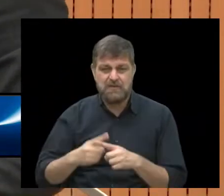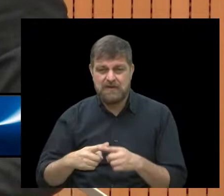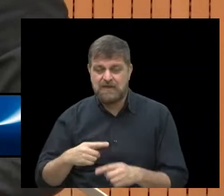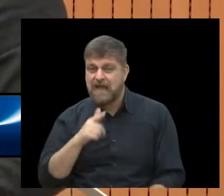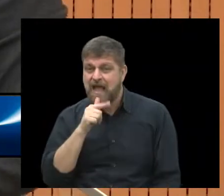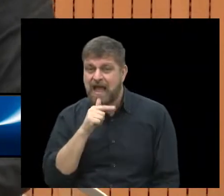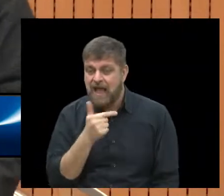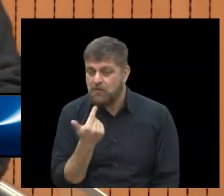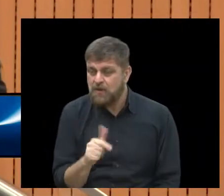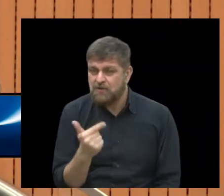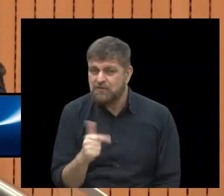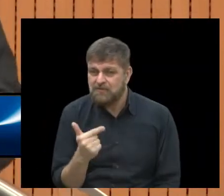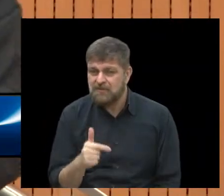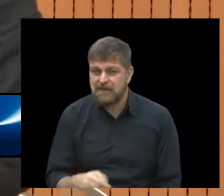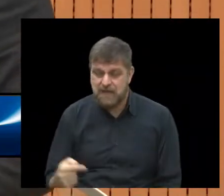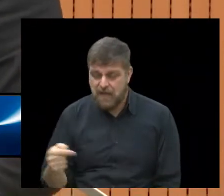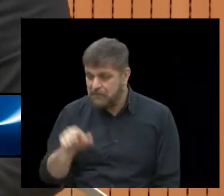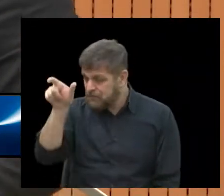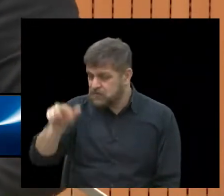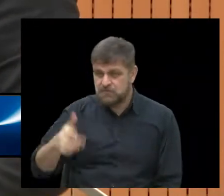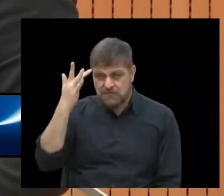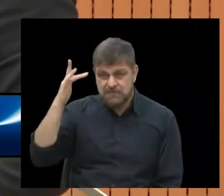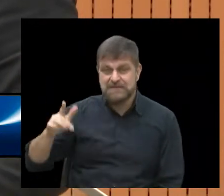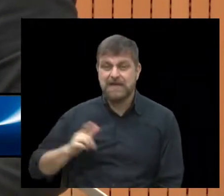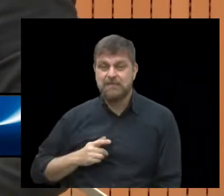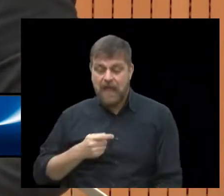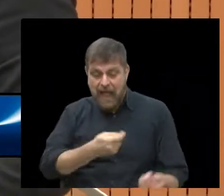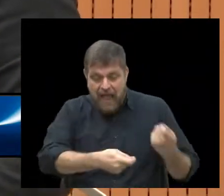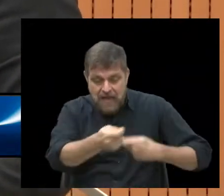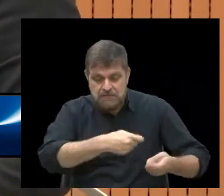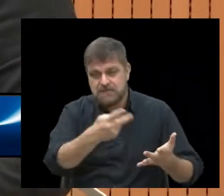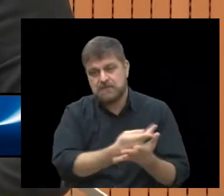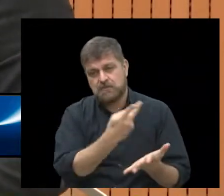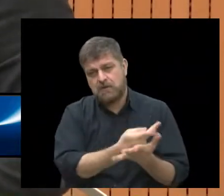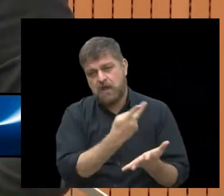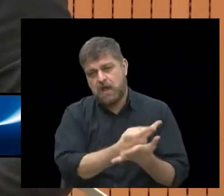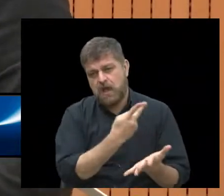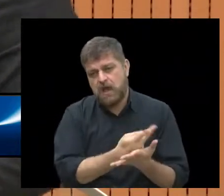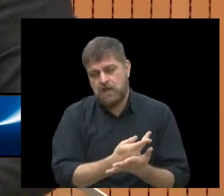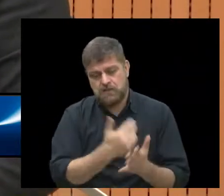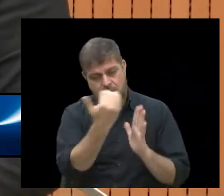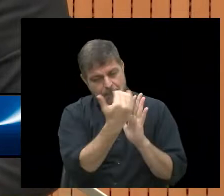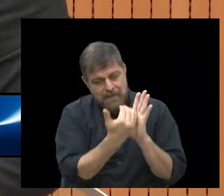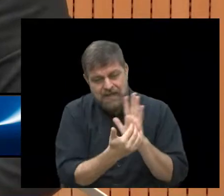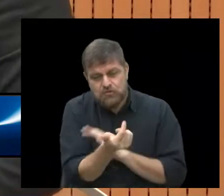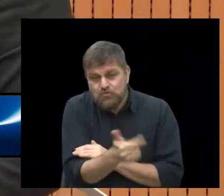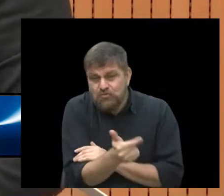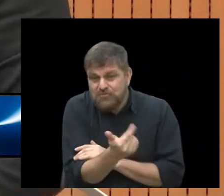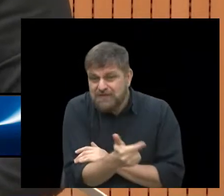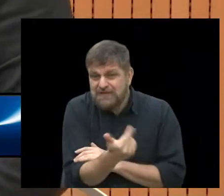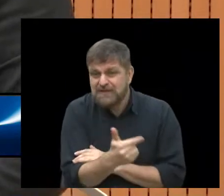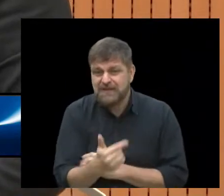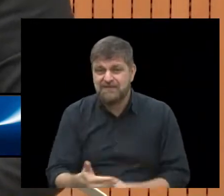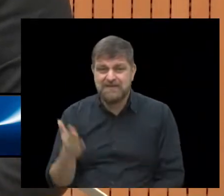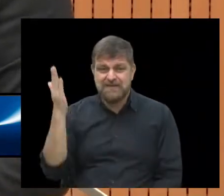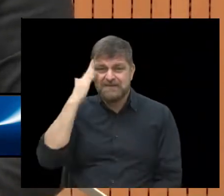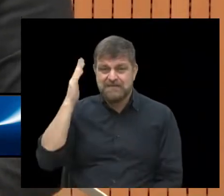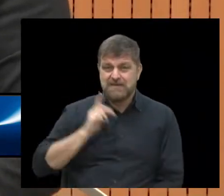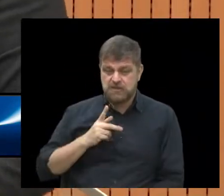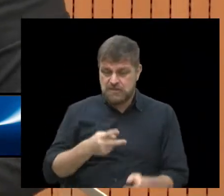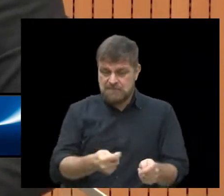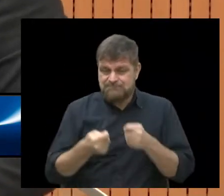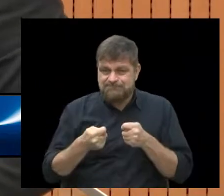água para beber, mas ele não sabe que o erro é da administração, que não teve um plano, que sabia que tinha o corte de